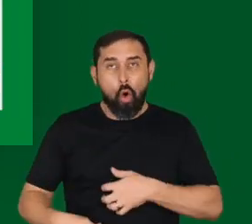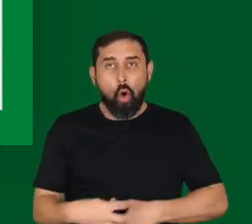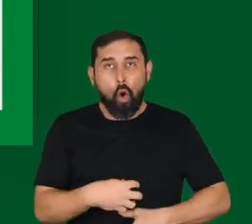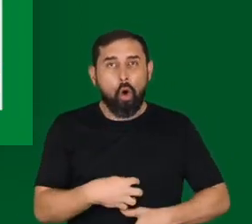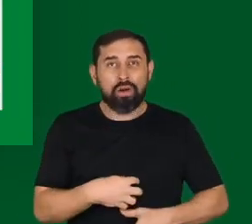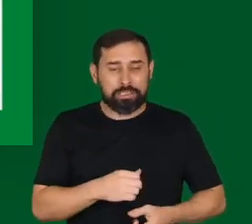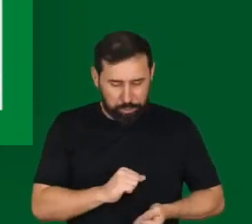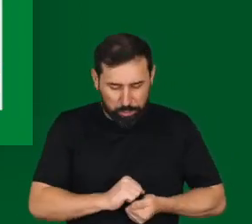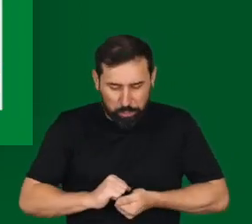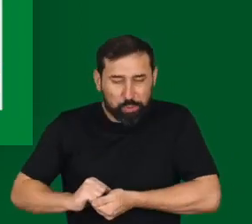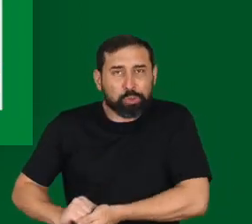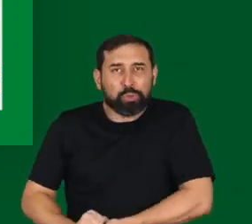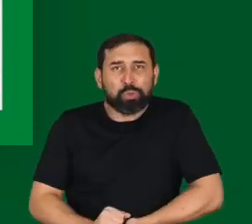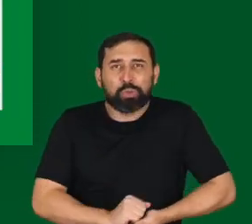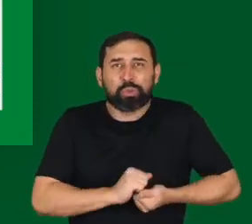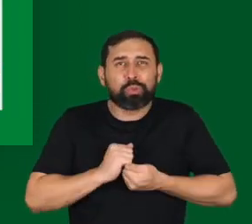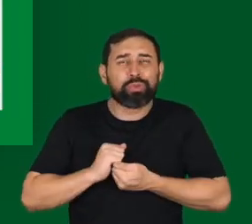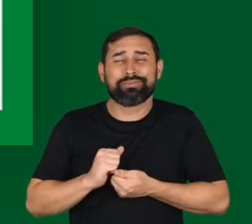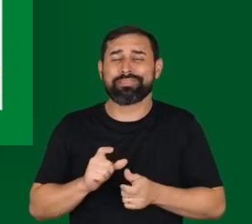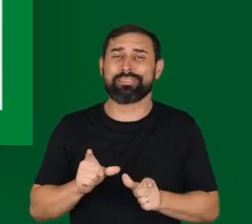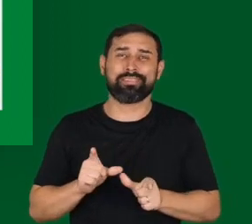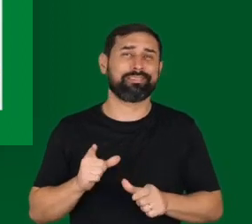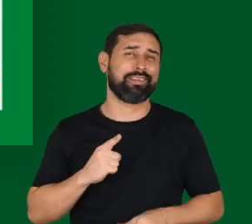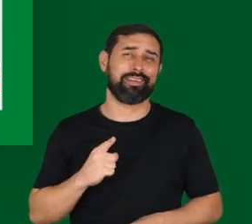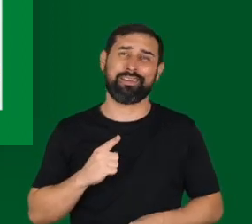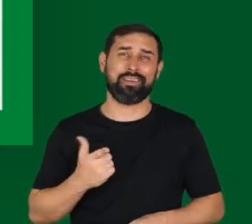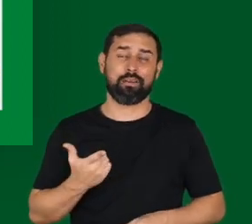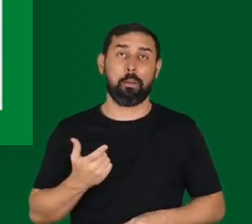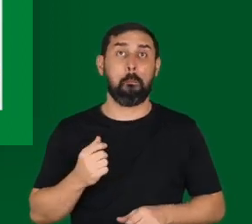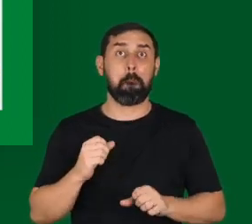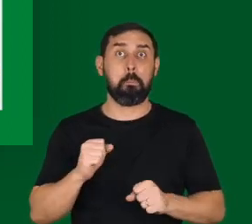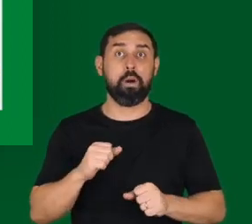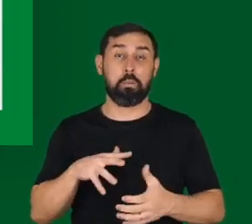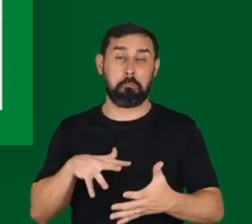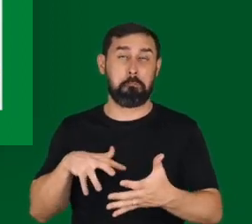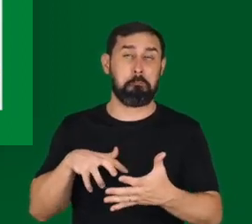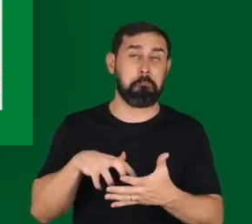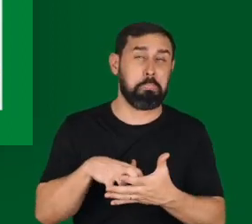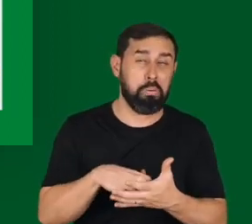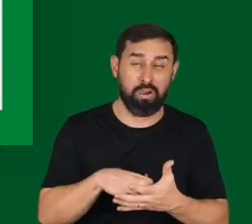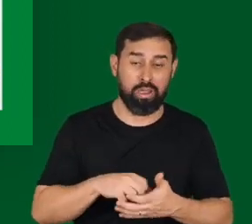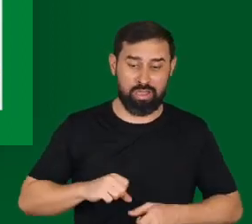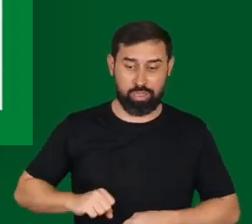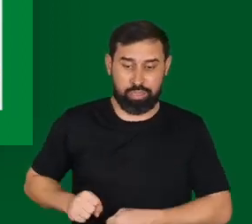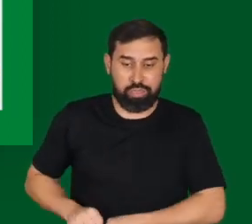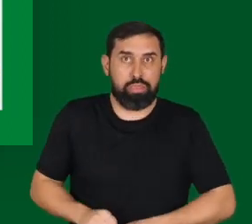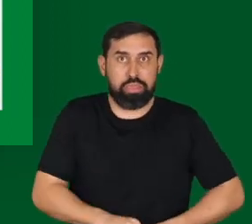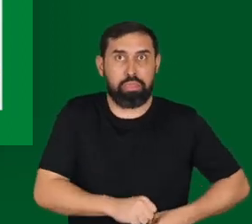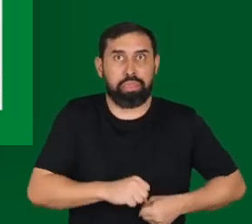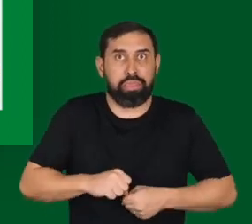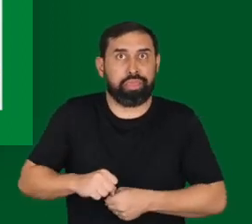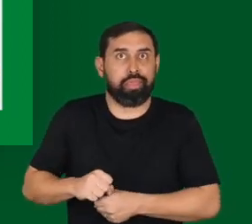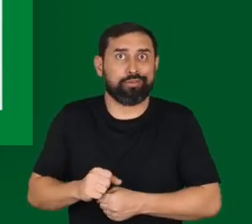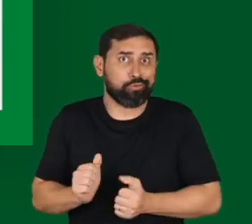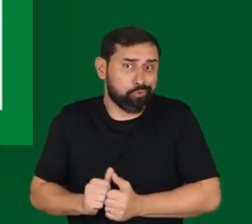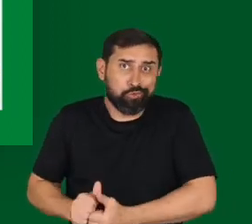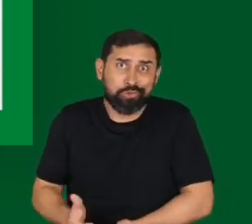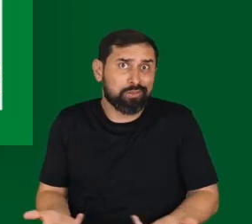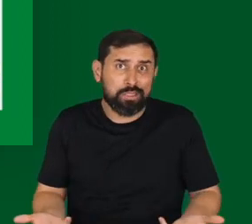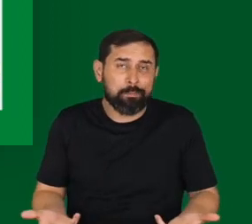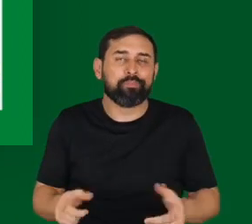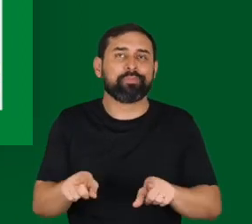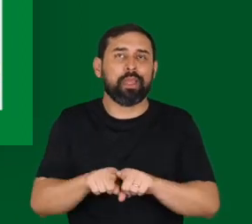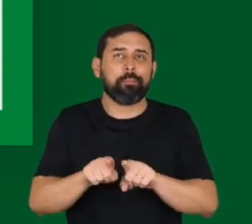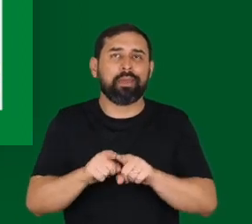proximidade entre os órgãos, né? Então tá tudo ali muito próximo. Uma lesão ali pode agravar